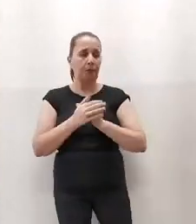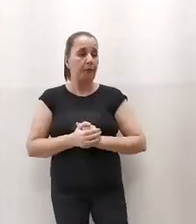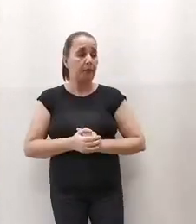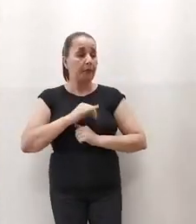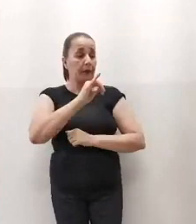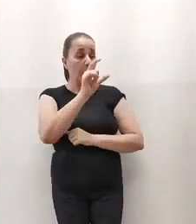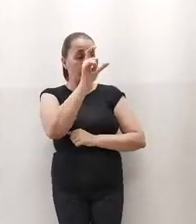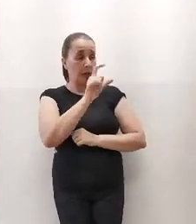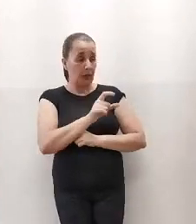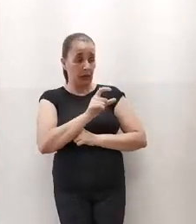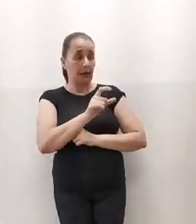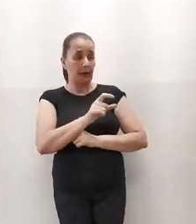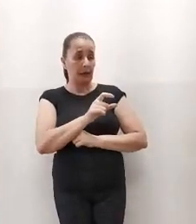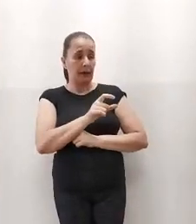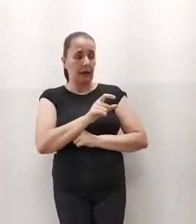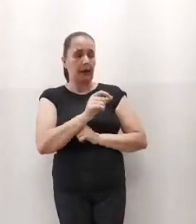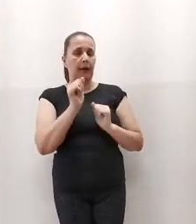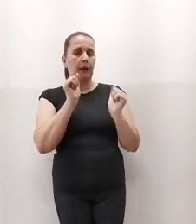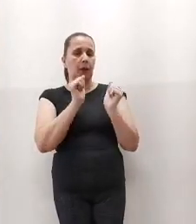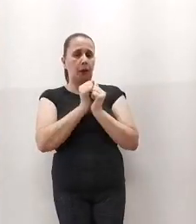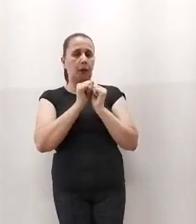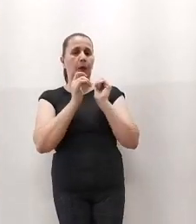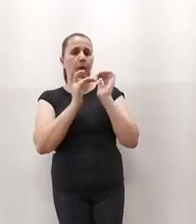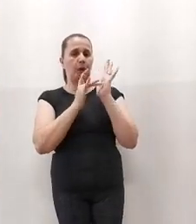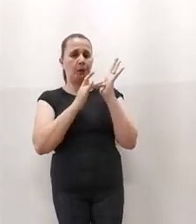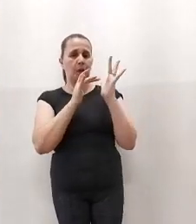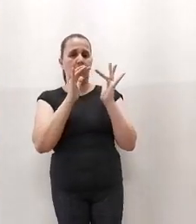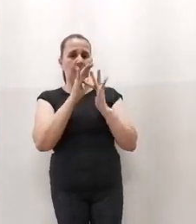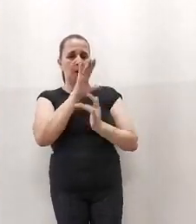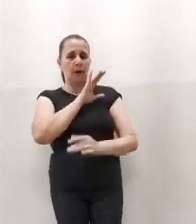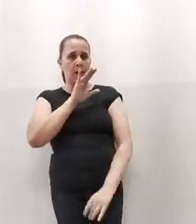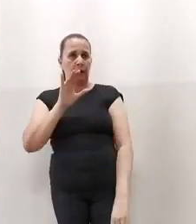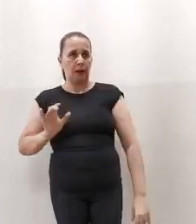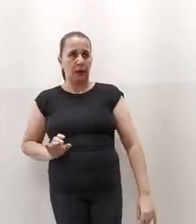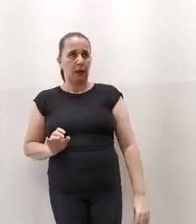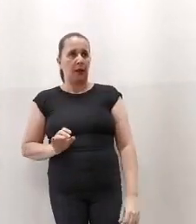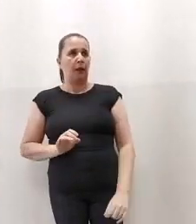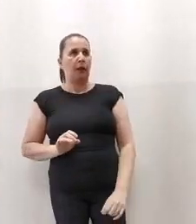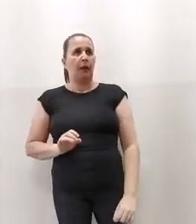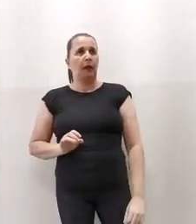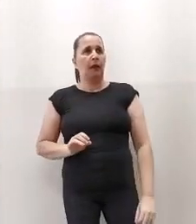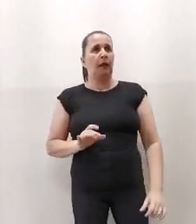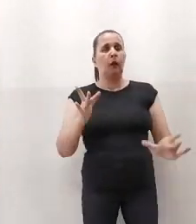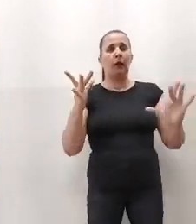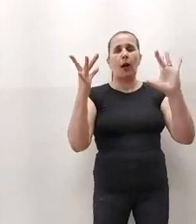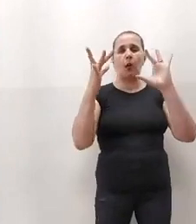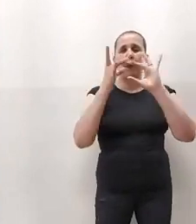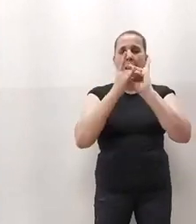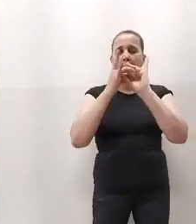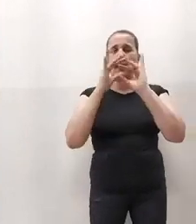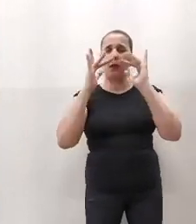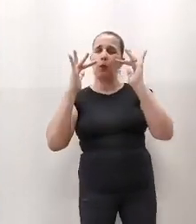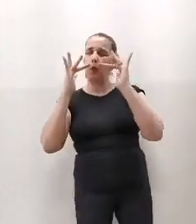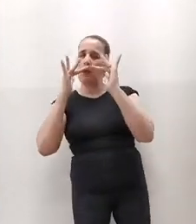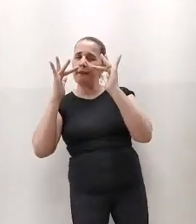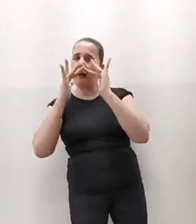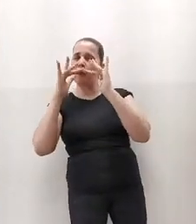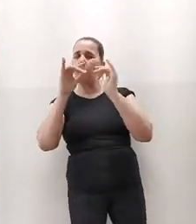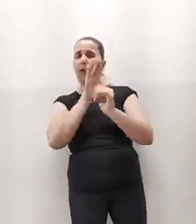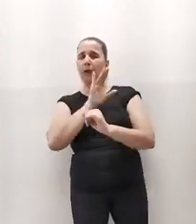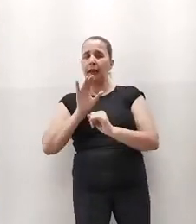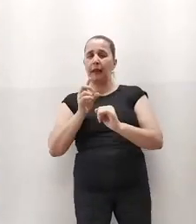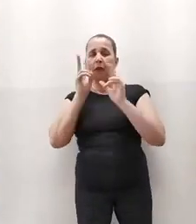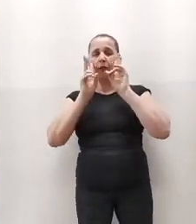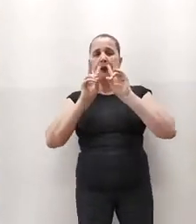se alguém está em Cristo, está em Cristo nesse momento, conectado em Cristo, ou seja, a visão